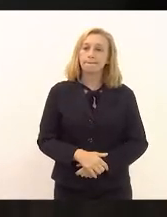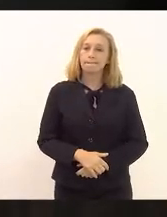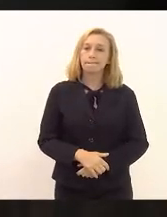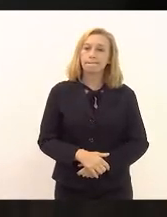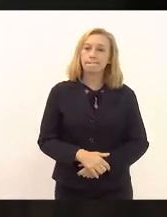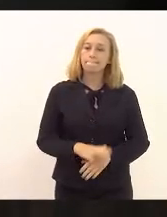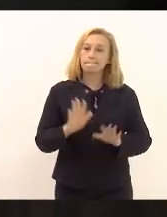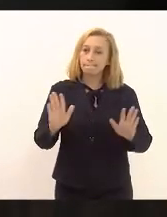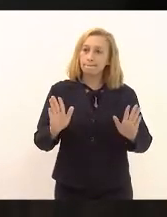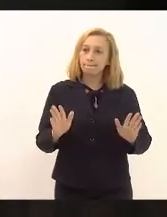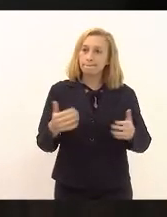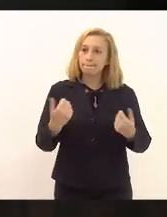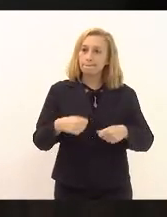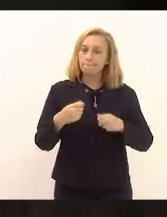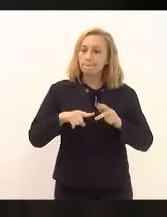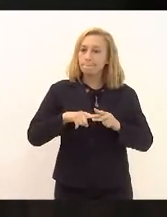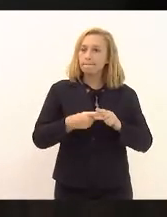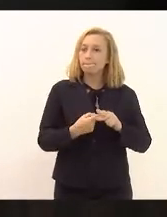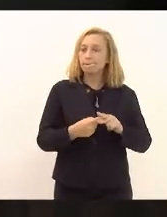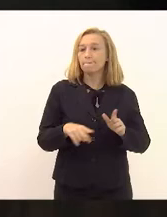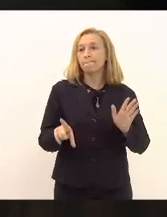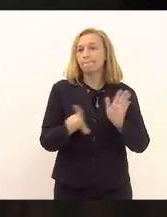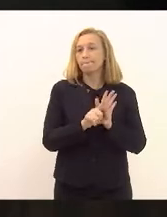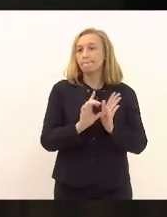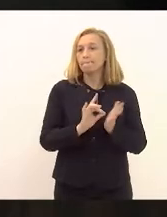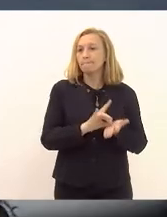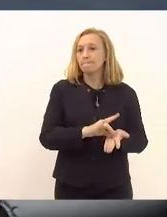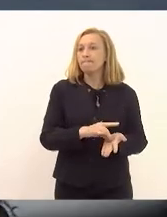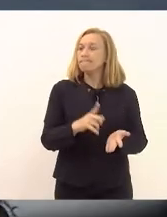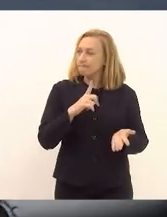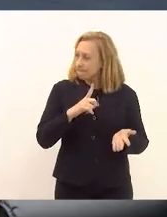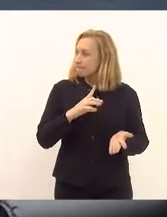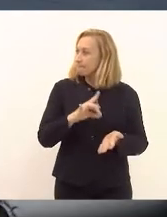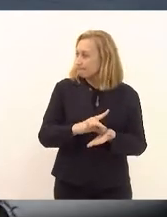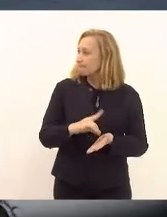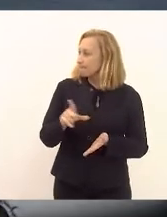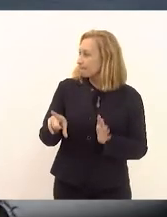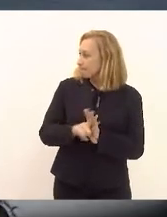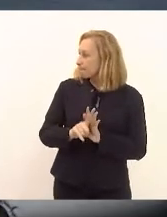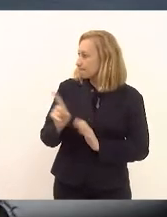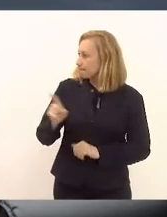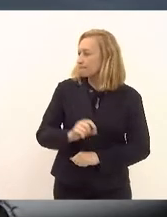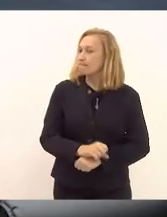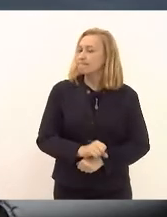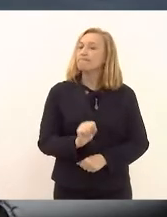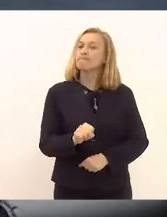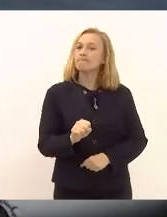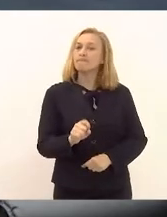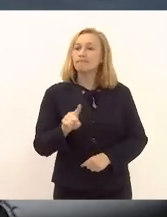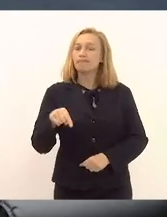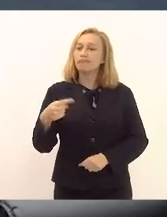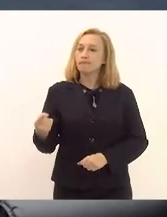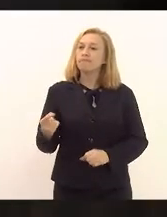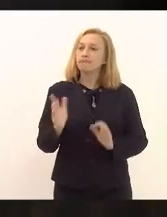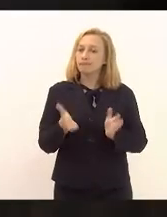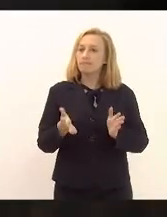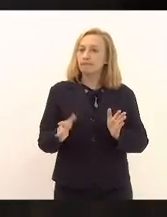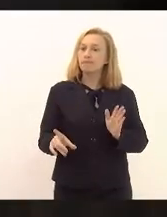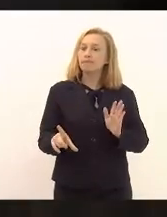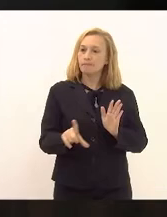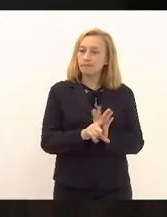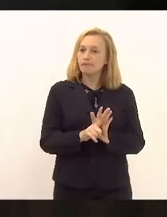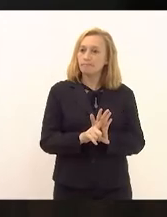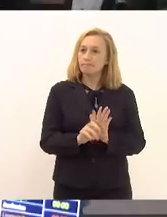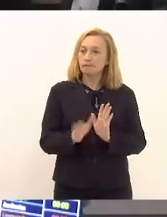Teria não, que modificar a lei original. Não, está na lei original, está na lei. A gente fez, na outra já estava assim, já foi feito